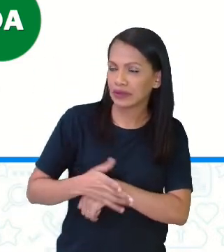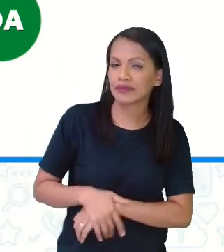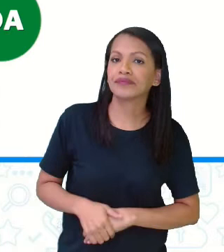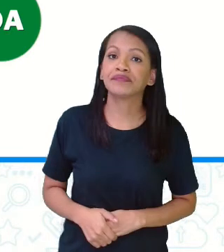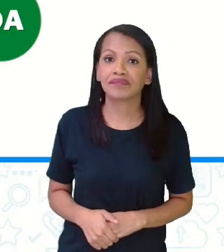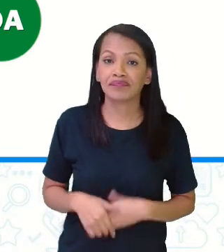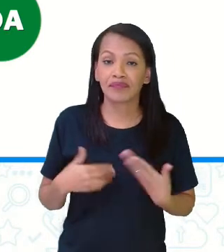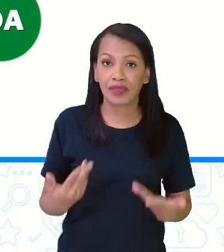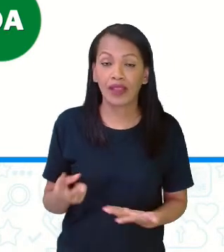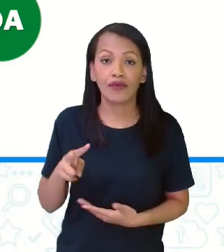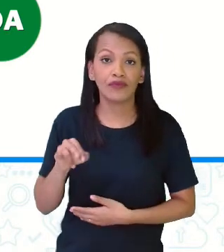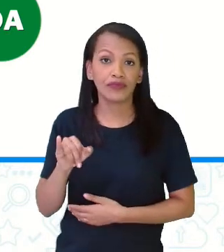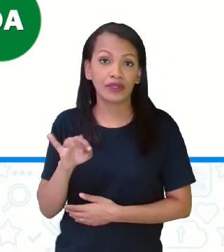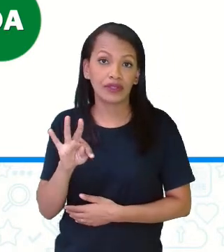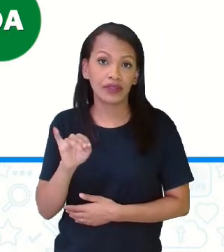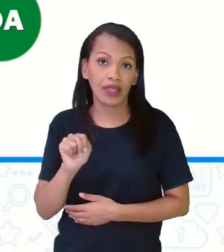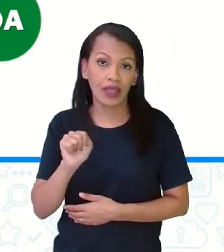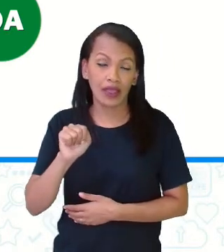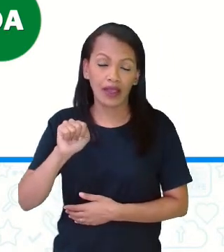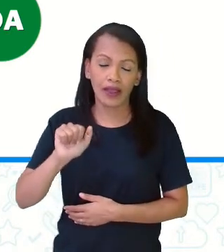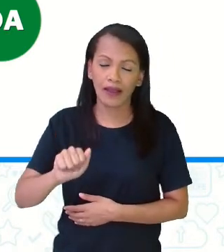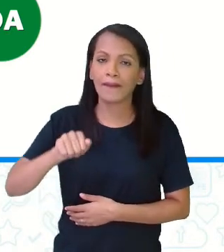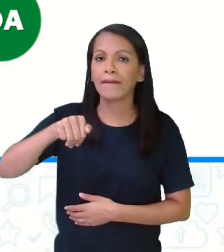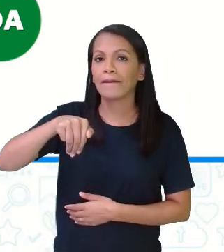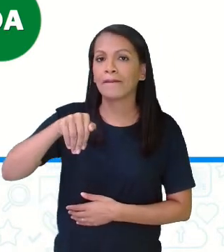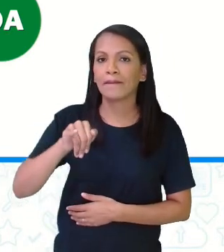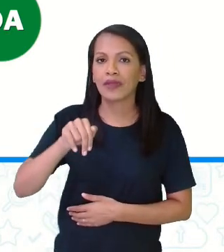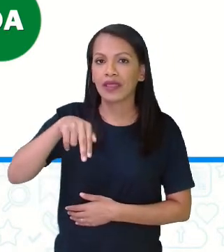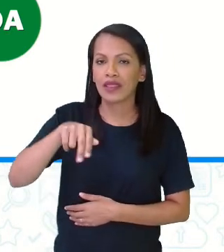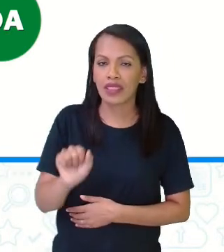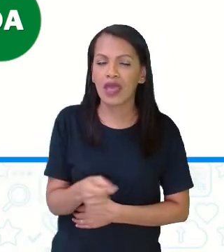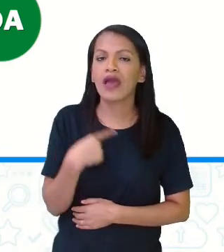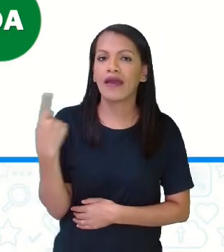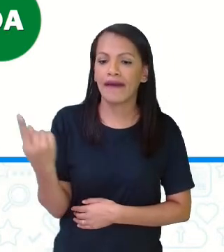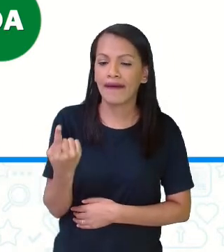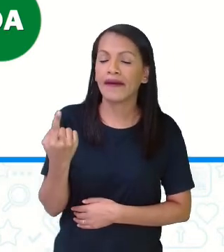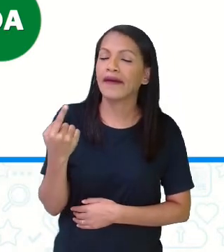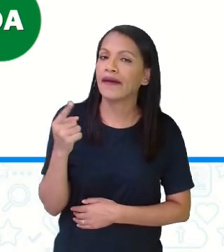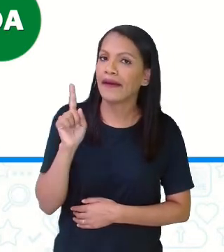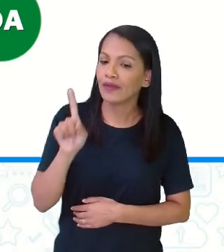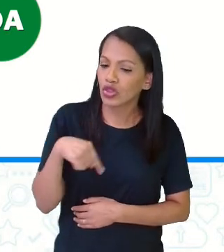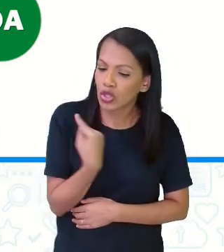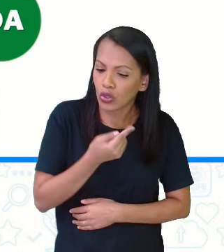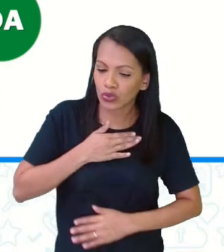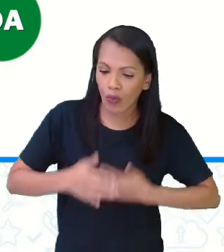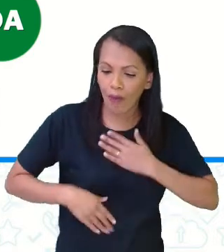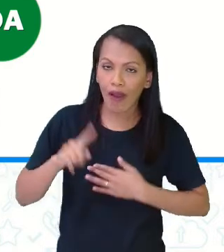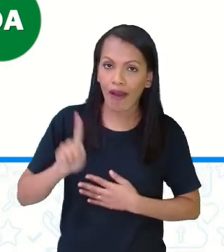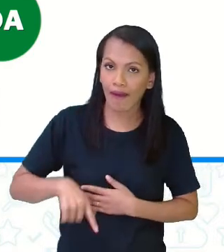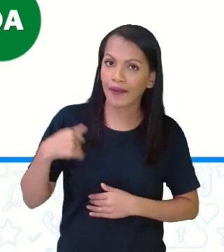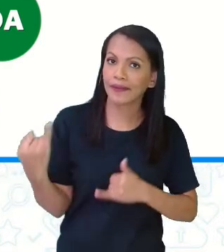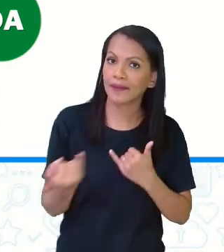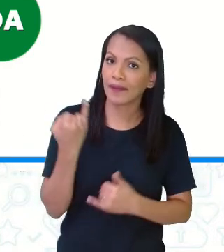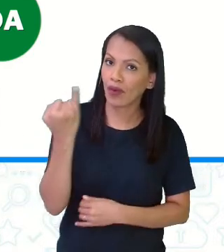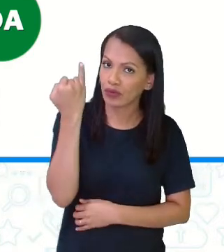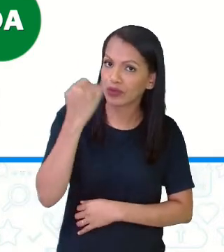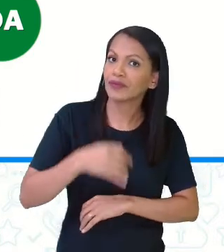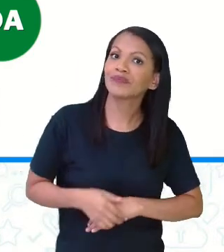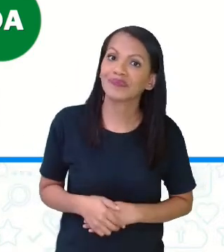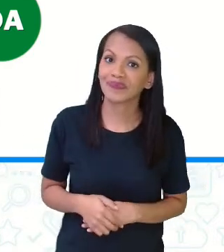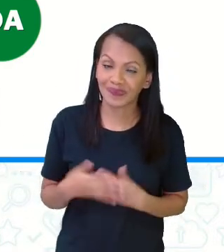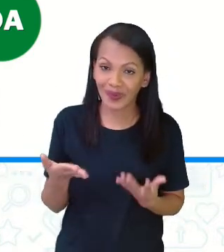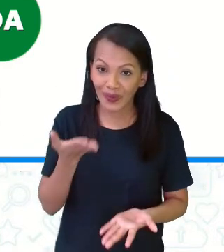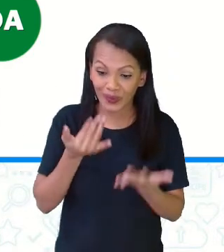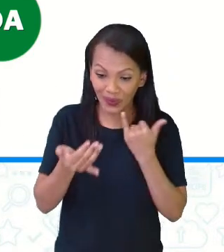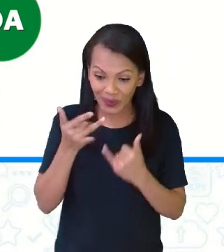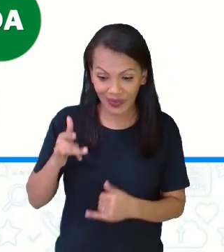As vitaminas são importantes para o nosso corpo e a gente consegue extrair essas vitaminas dos alimentos. A alimentação saudável